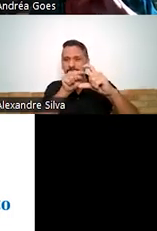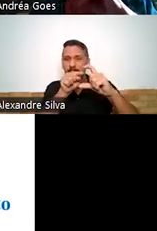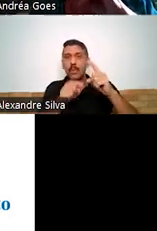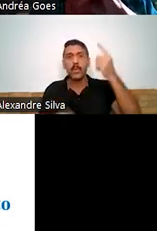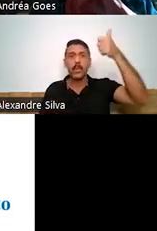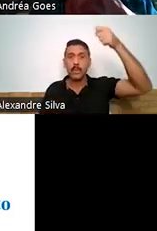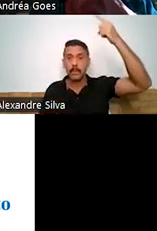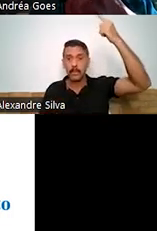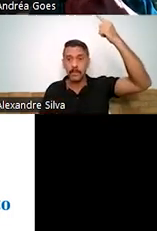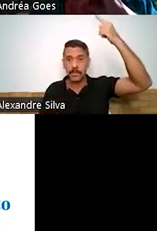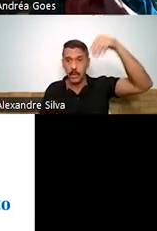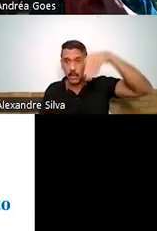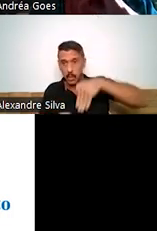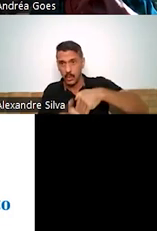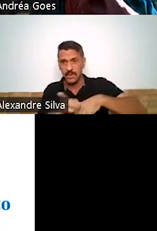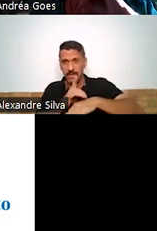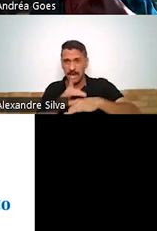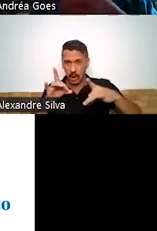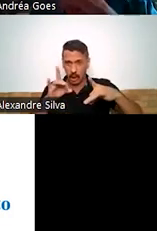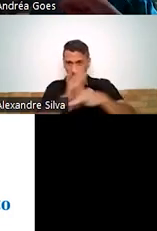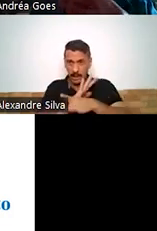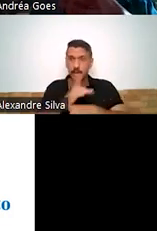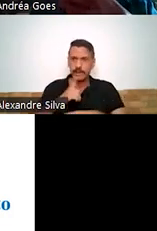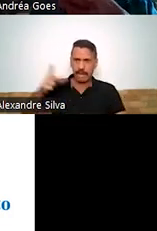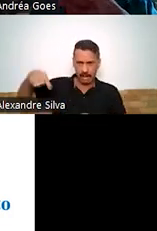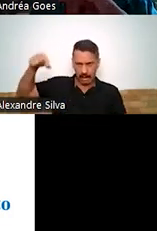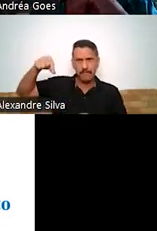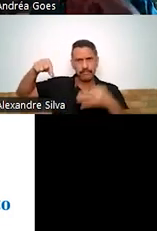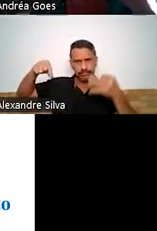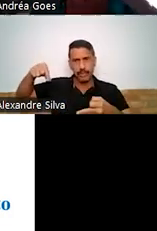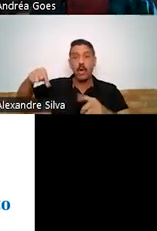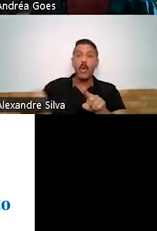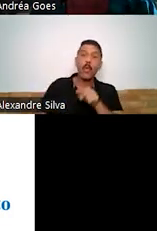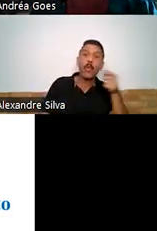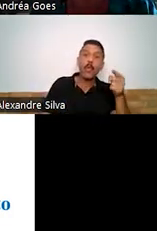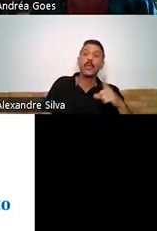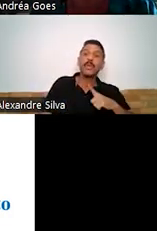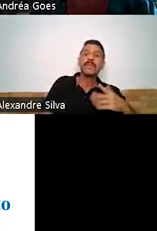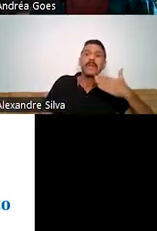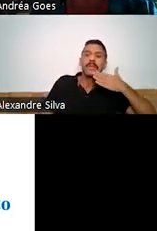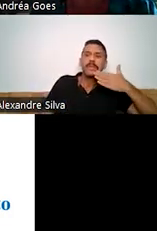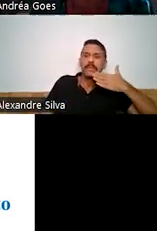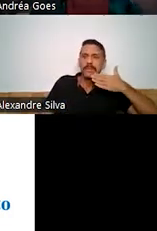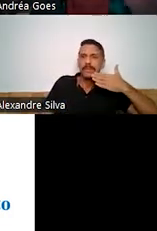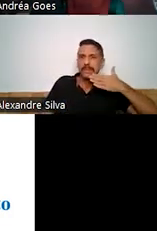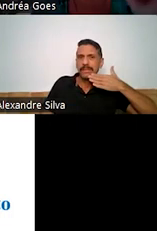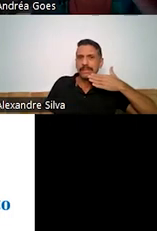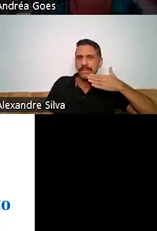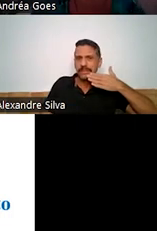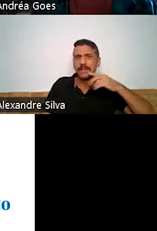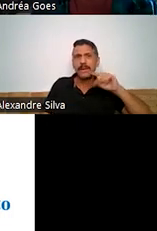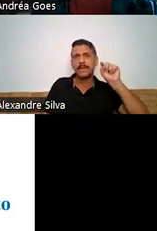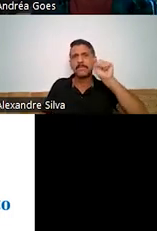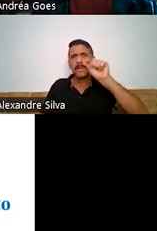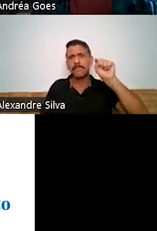e o último são os marcados em preto completo, né, pintados em preto, eles são os que expressam a doença. Mas os que têm a